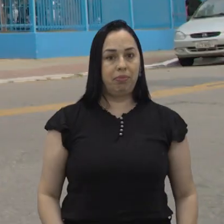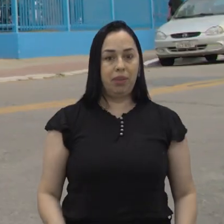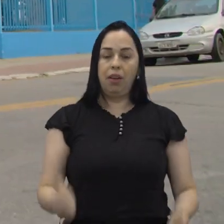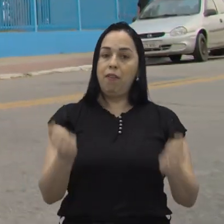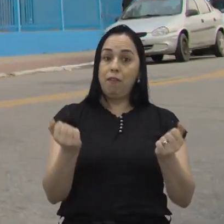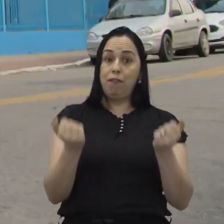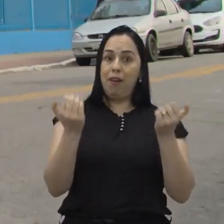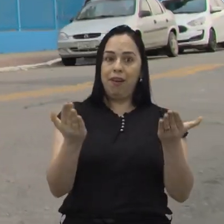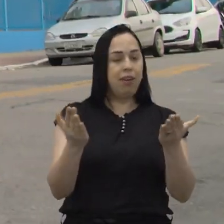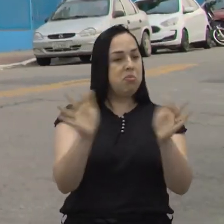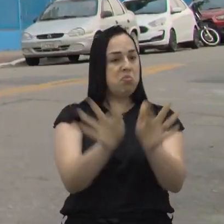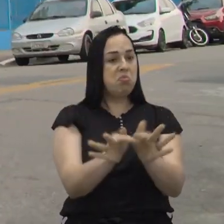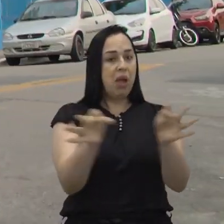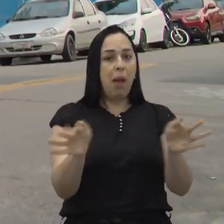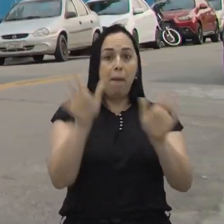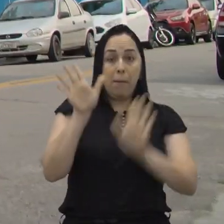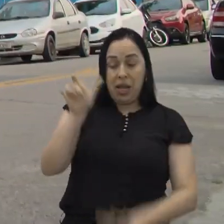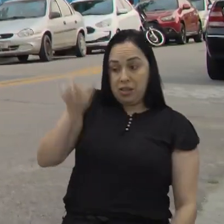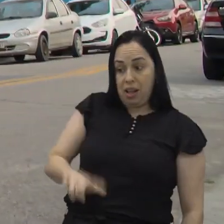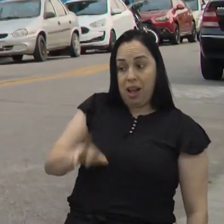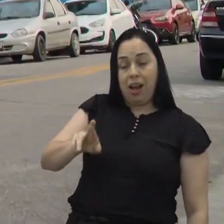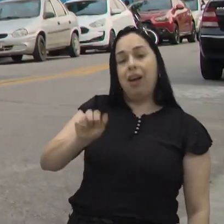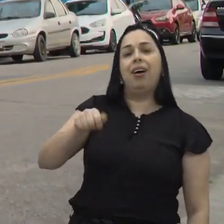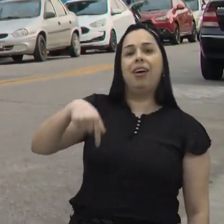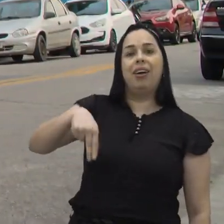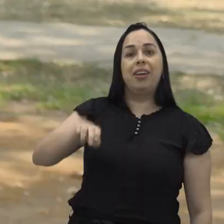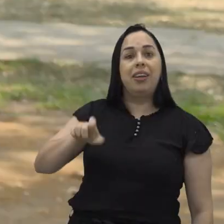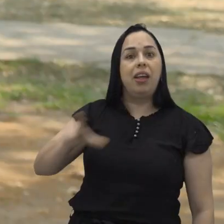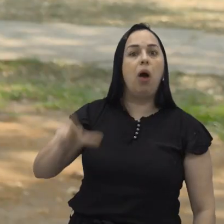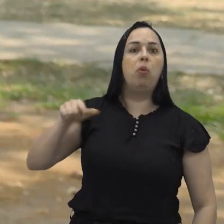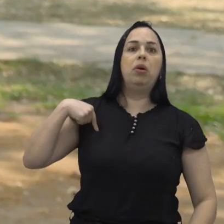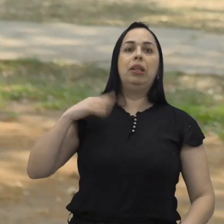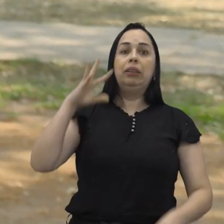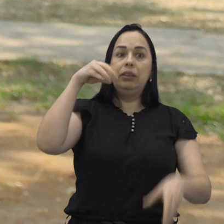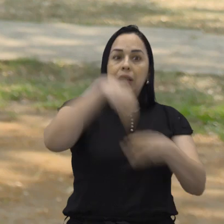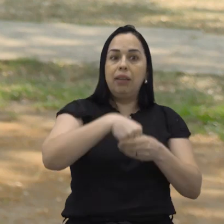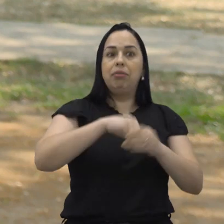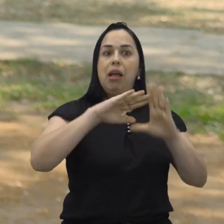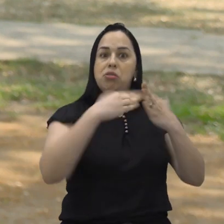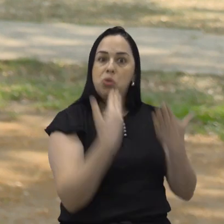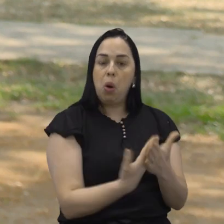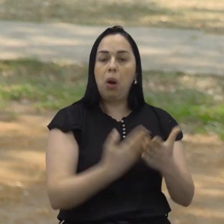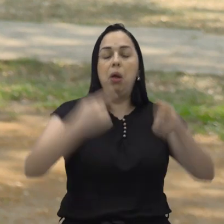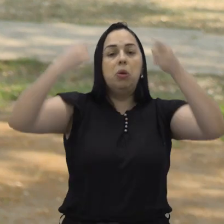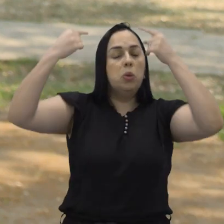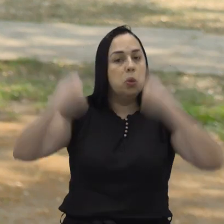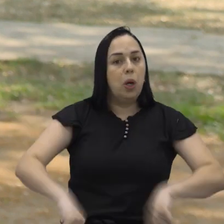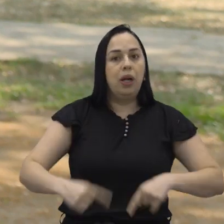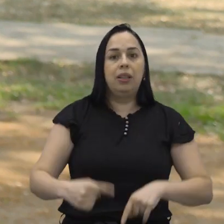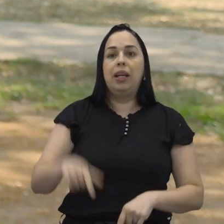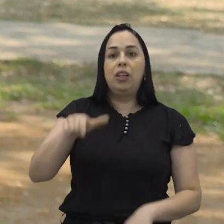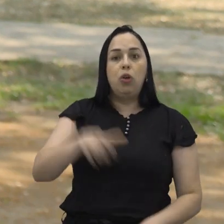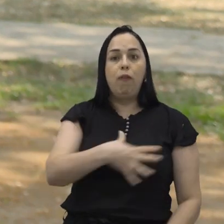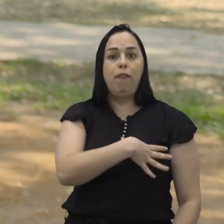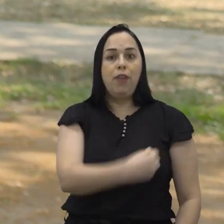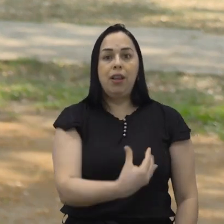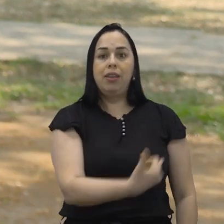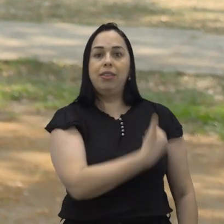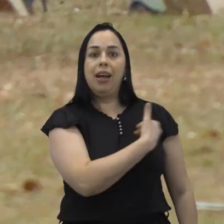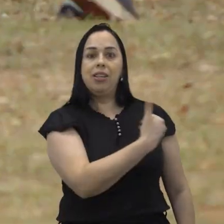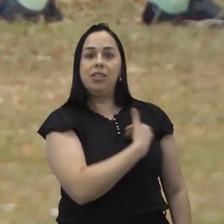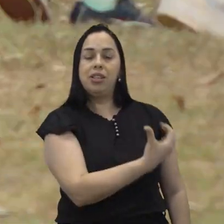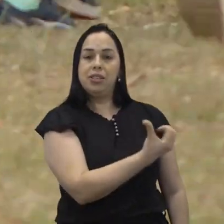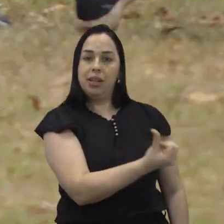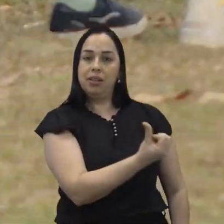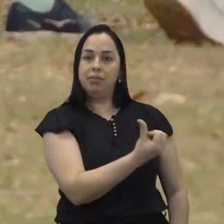2023. Do lado de fora, tudo parece simples, mas para Raquel, a escola trouxe desafios